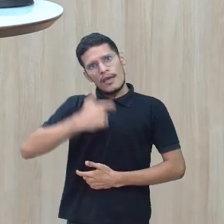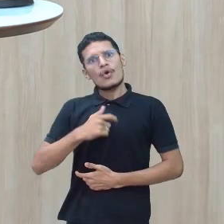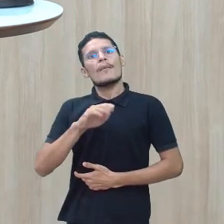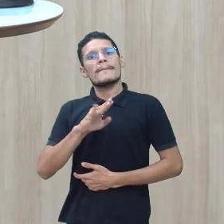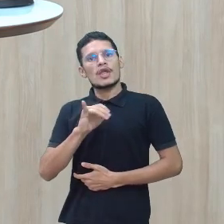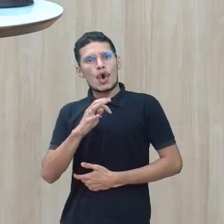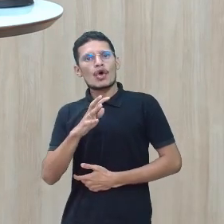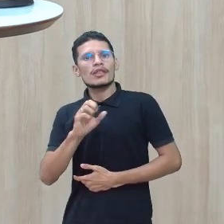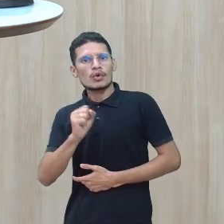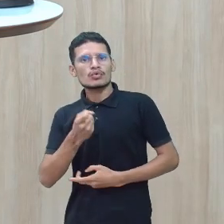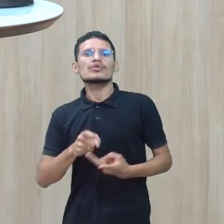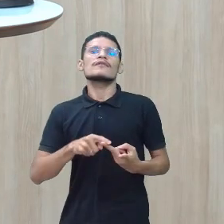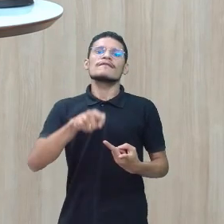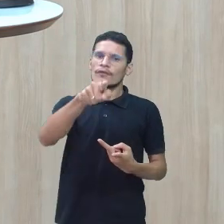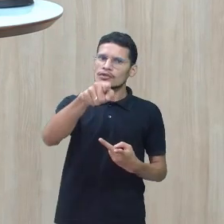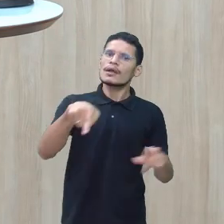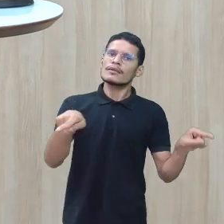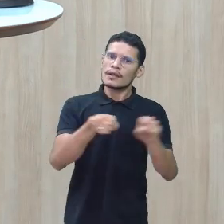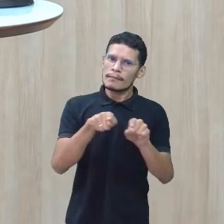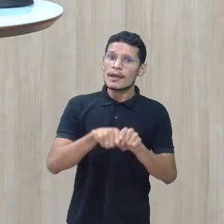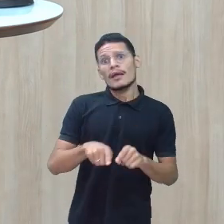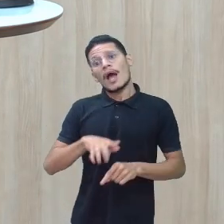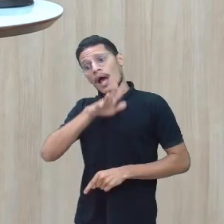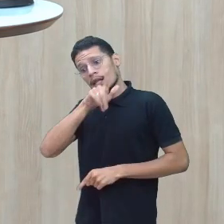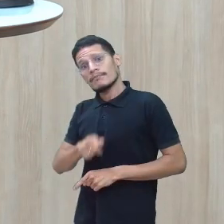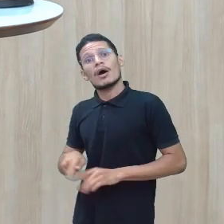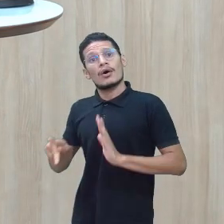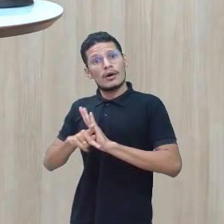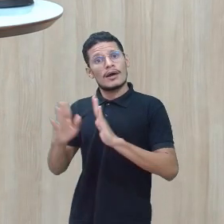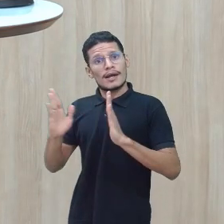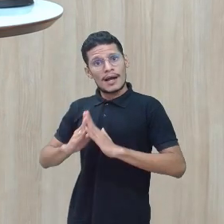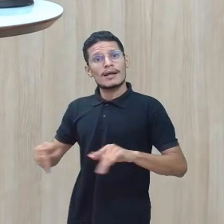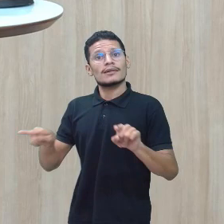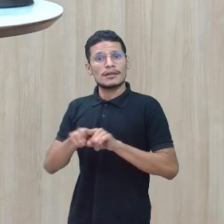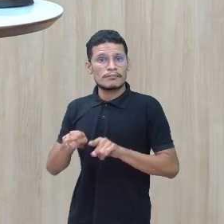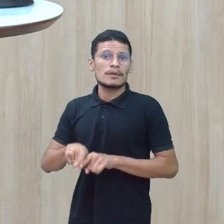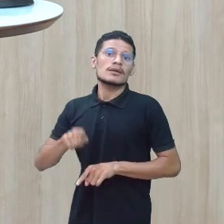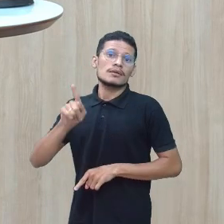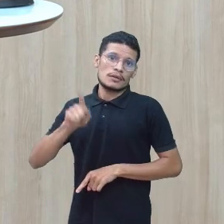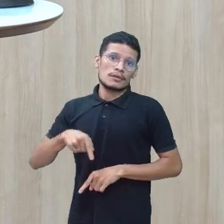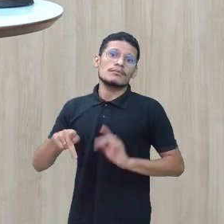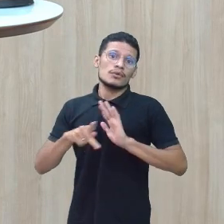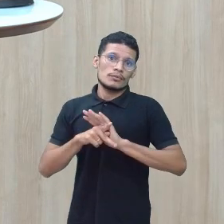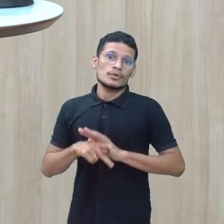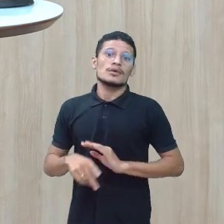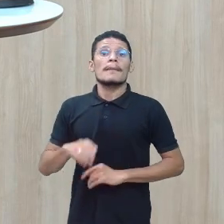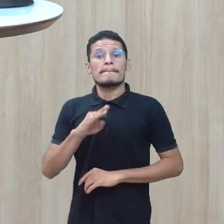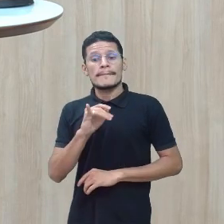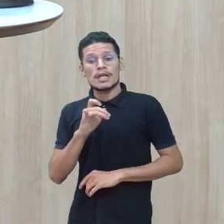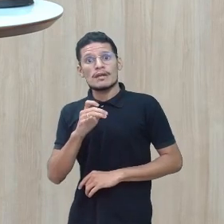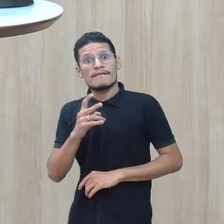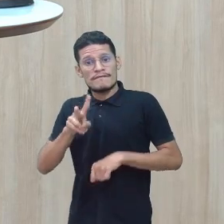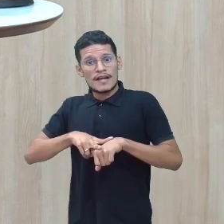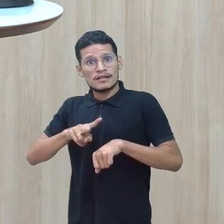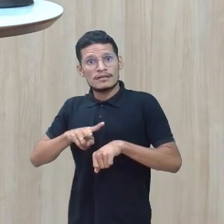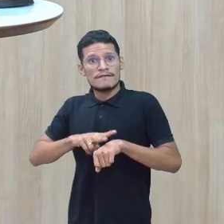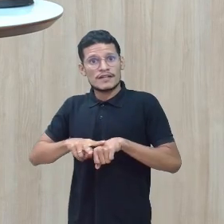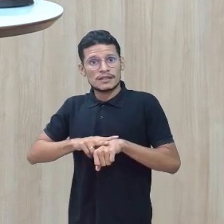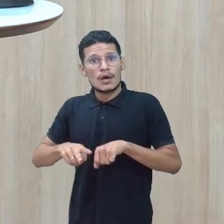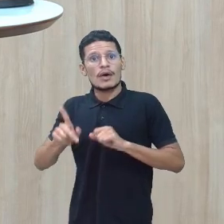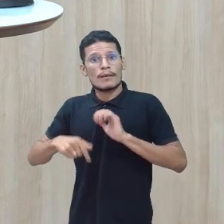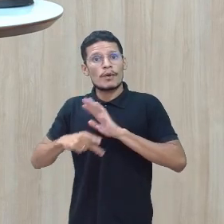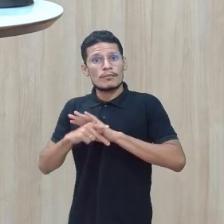biótico, você é um fator biótico, né? O seu animalzinho de estimação é um fator biótico. Então, os vegetais são bióticos, todos os seres que têm